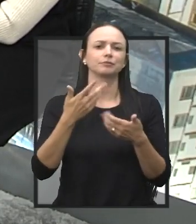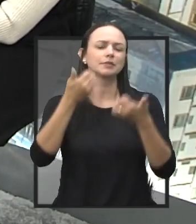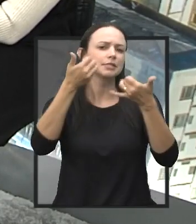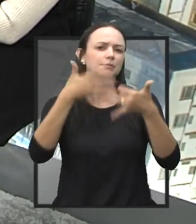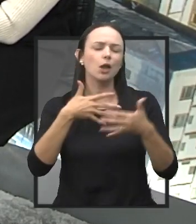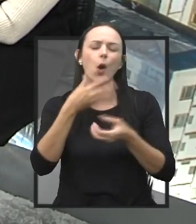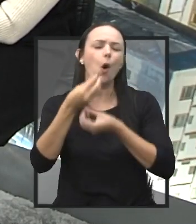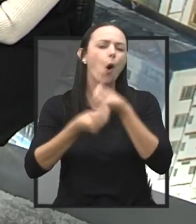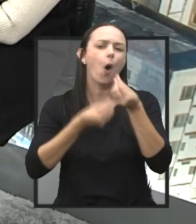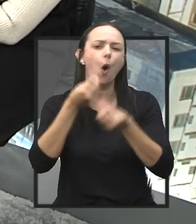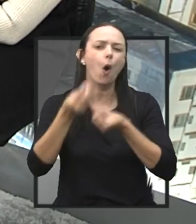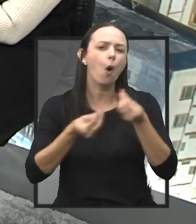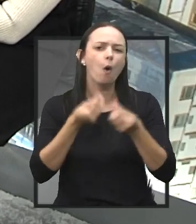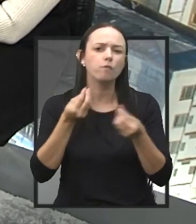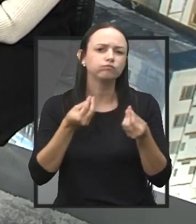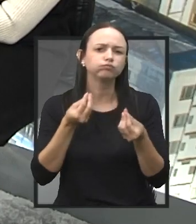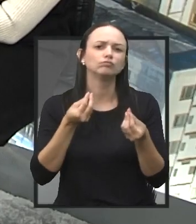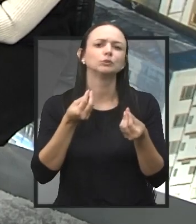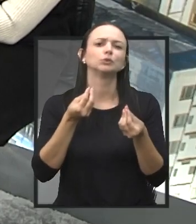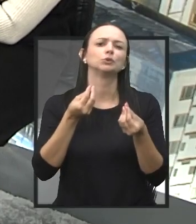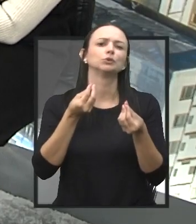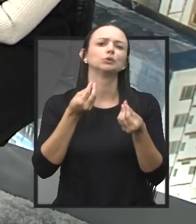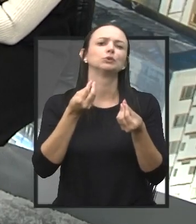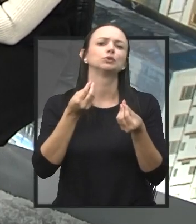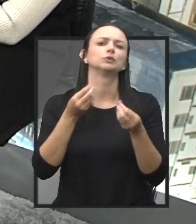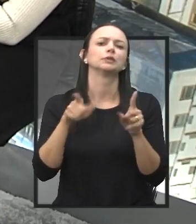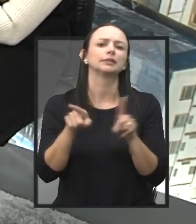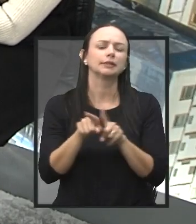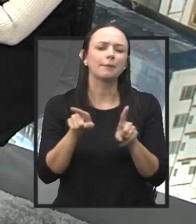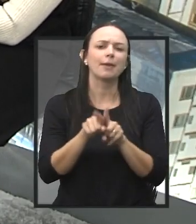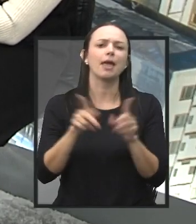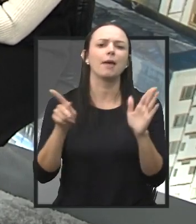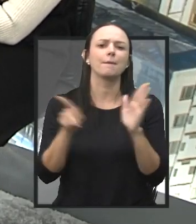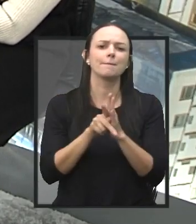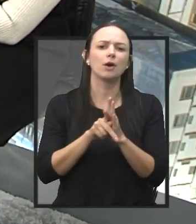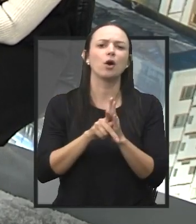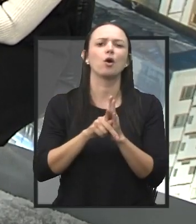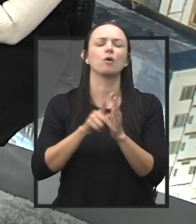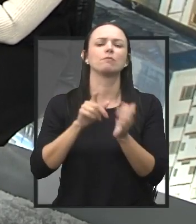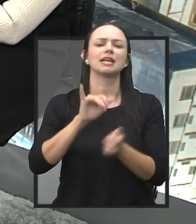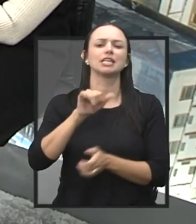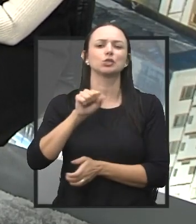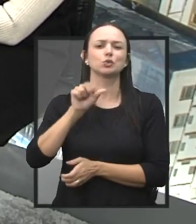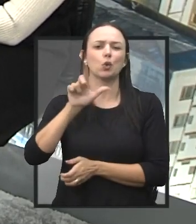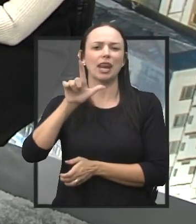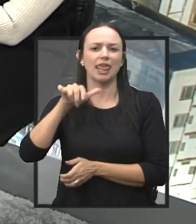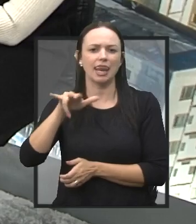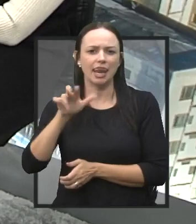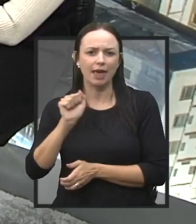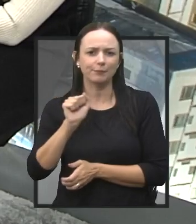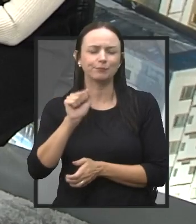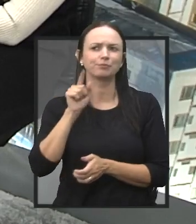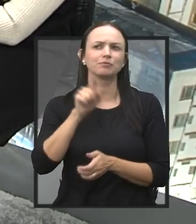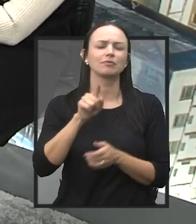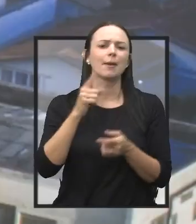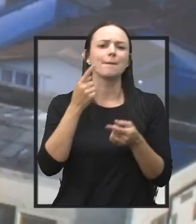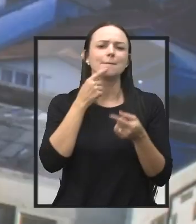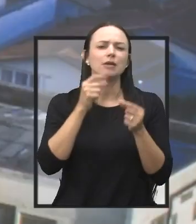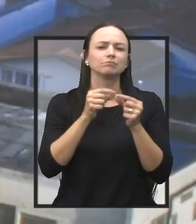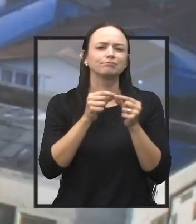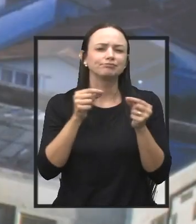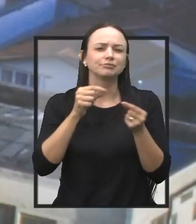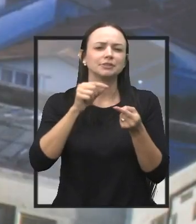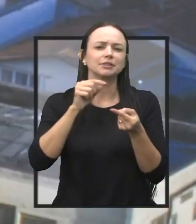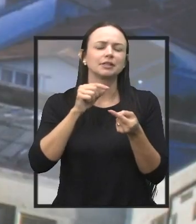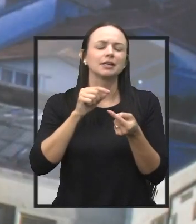contextualiza como é que tá essa situação aqui no município, além das fitas da própria insulina. As fitinhas de glicemia, acho que foi a primeira demanda